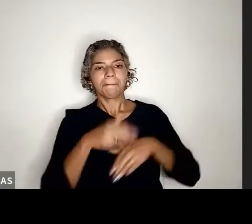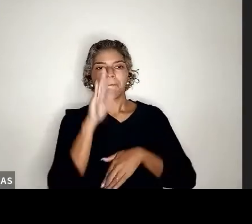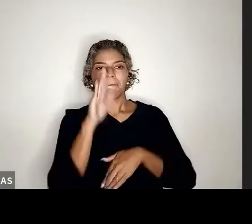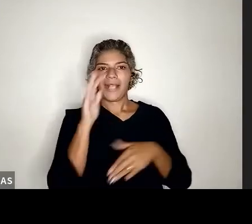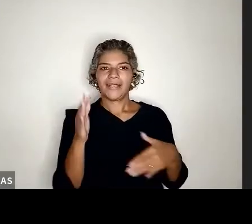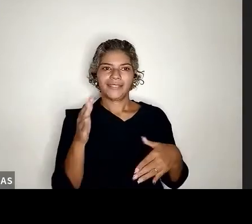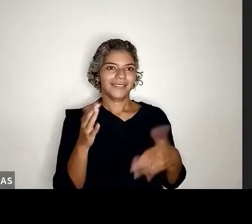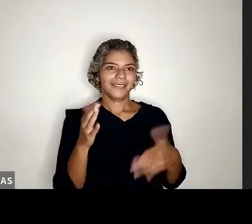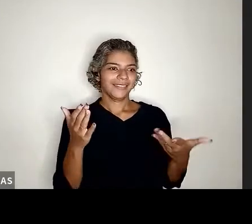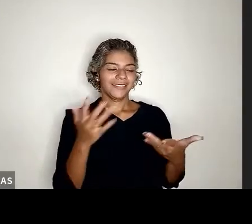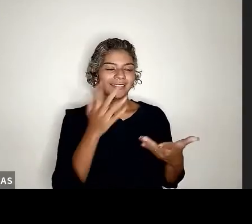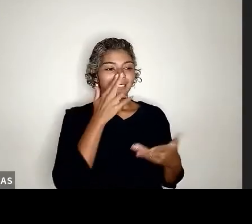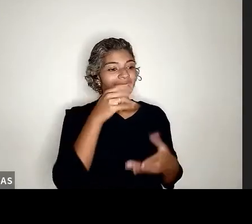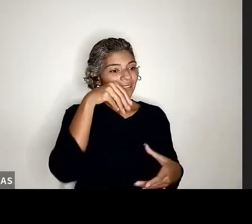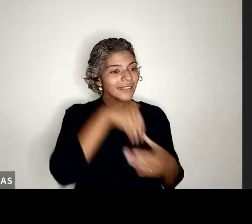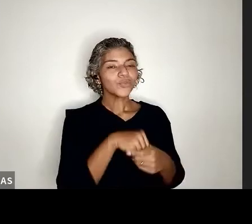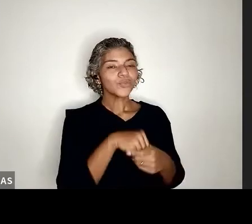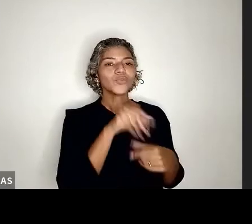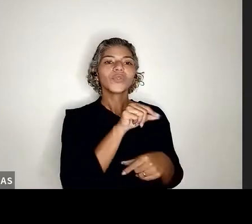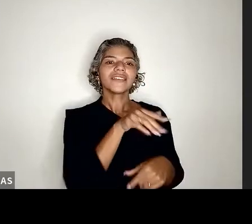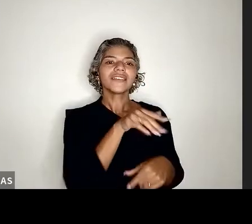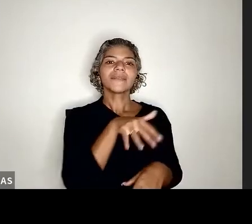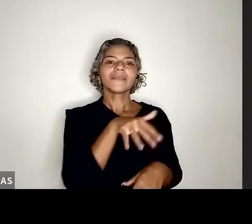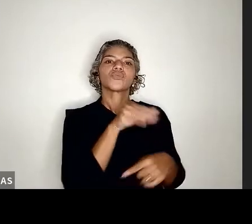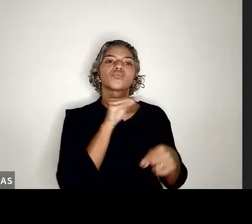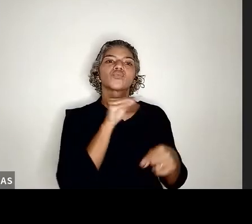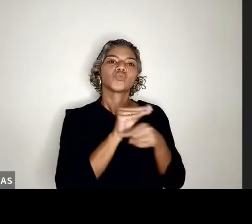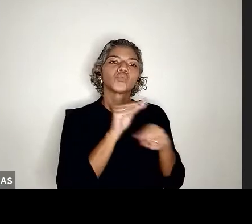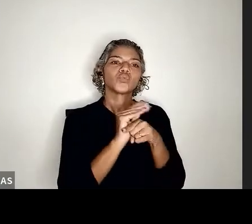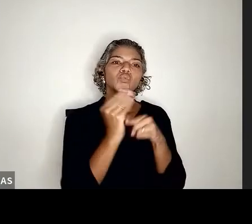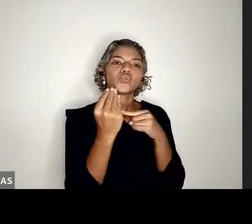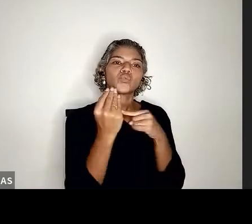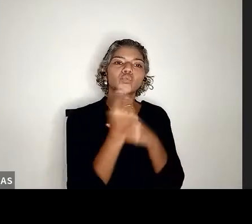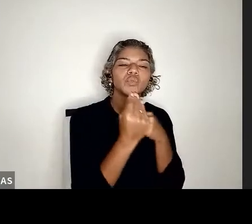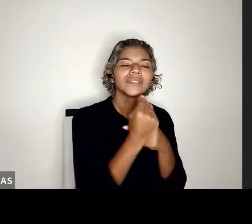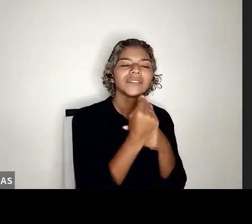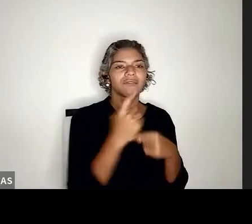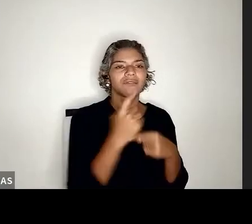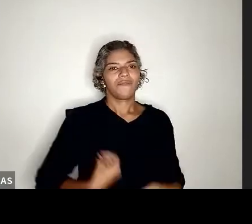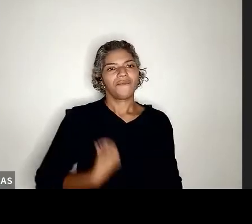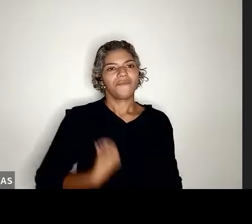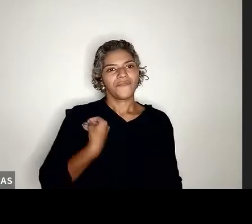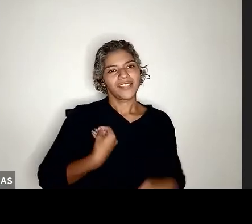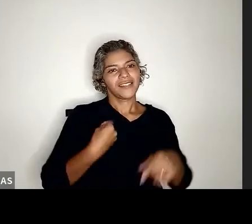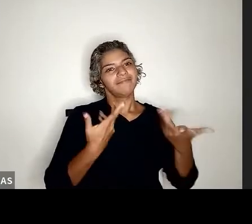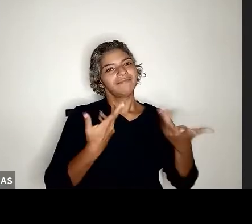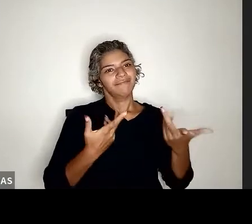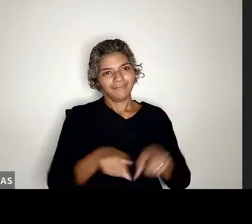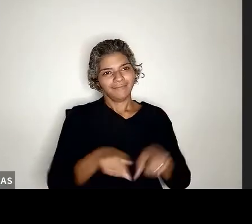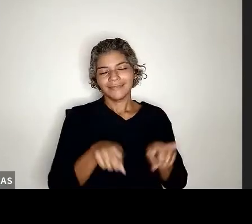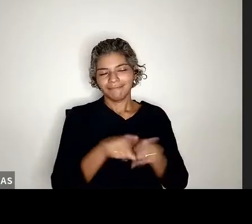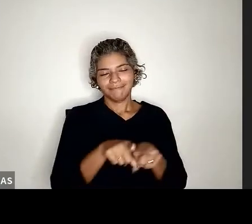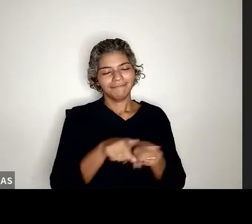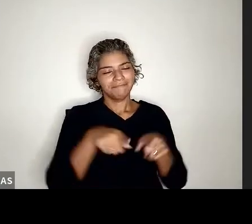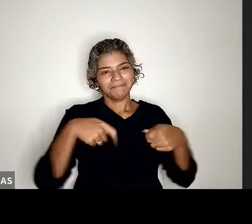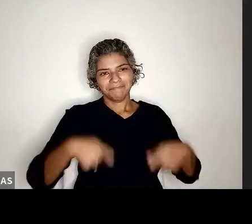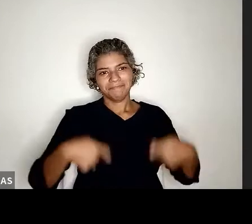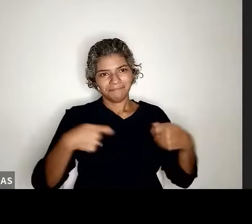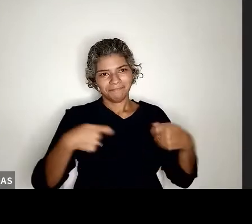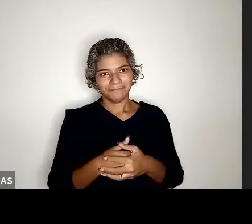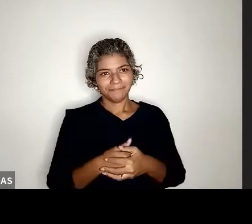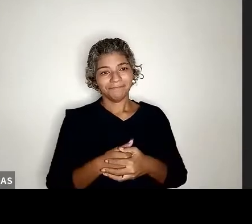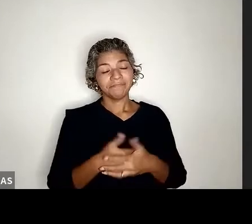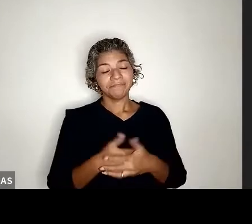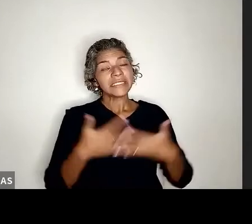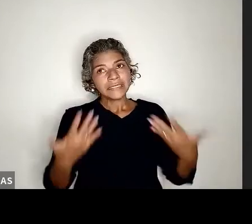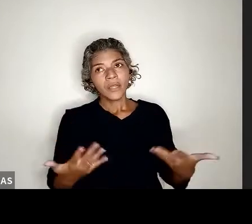nela um espaço para o cuidado e para a vida, que também é importante para além do espaço profissional, né? Enfim, sei que a gente começou um pouco